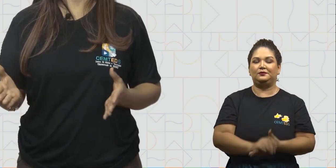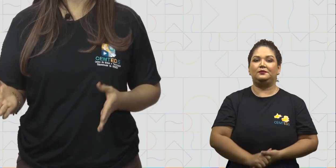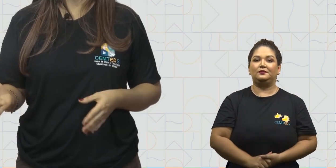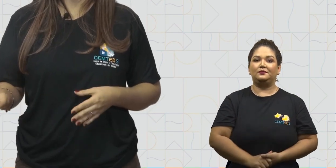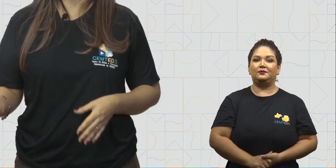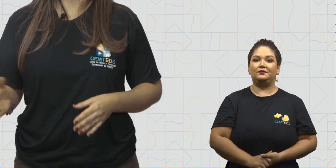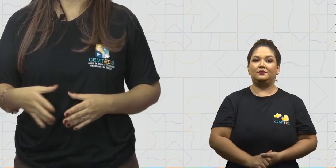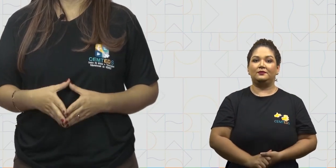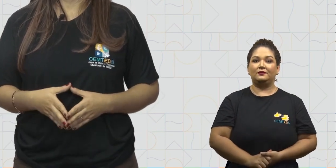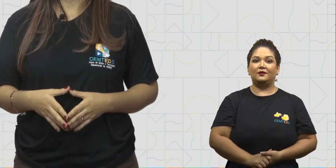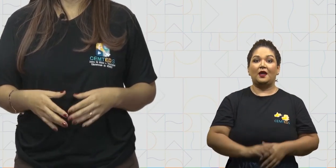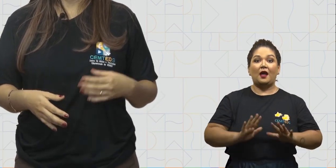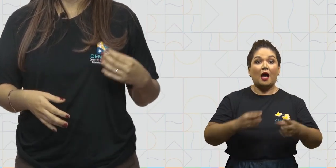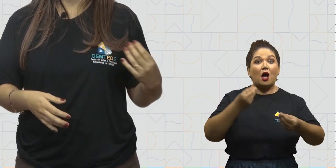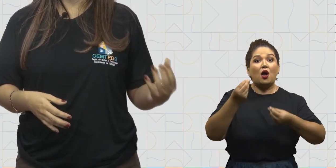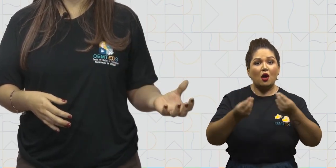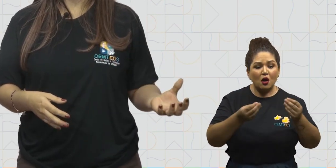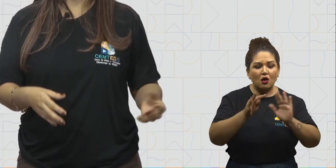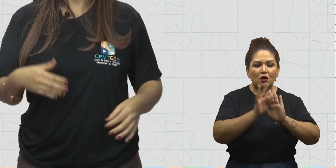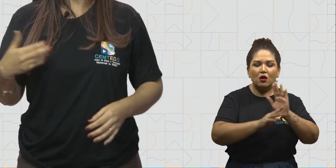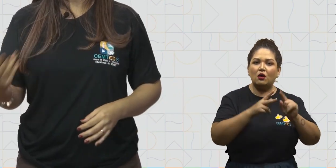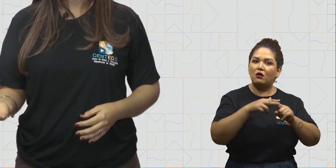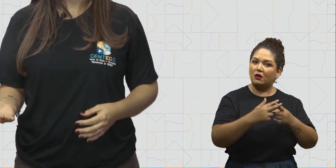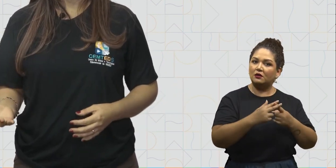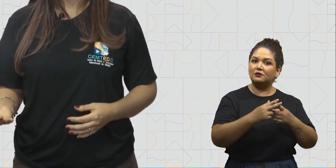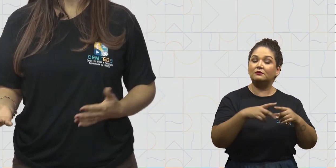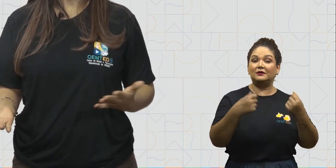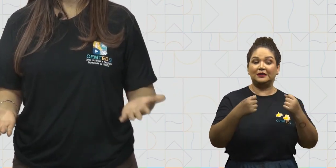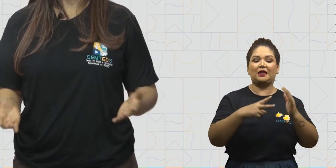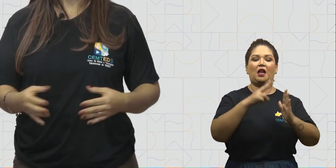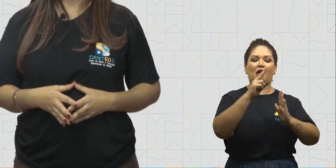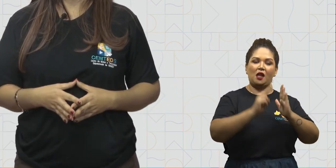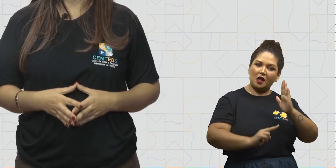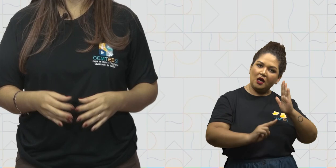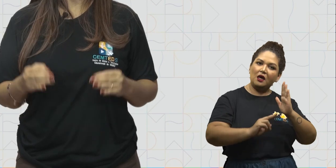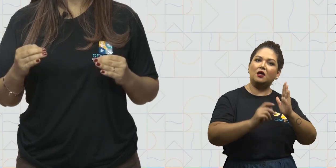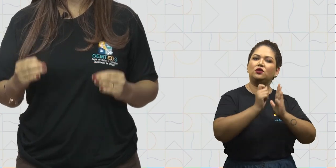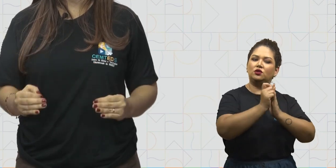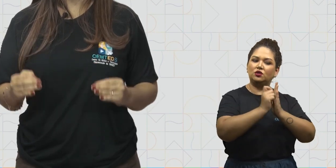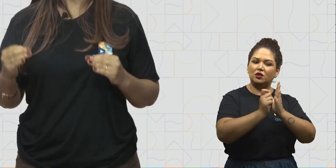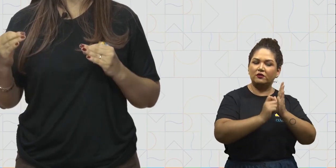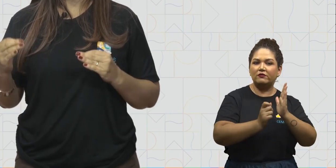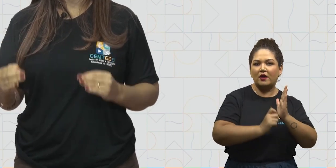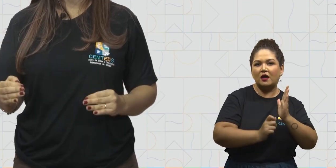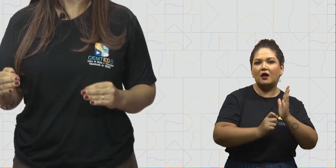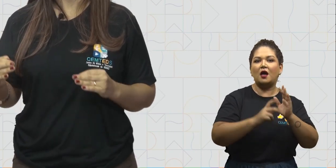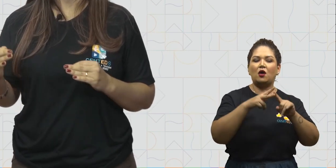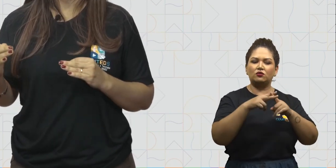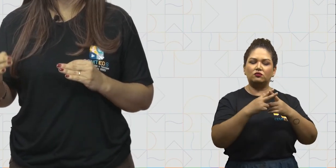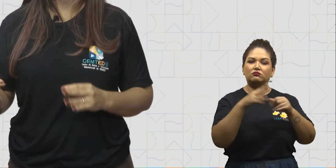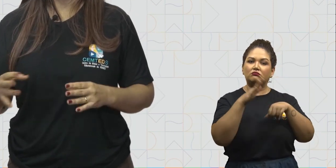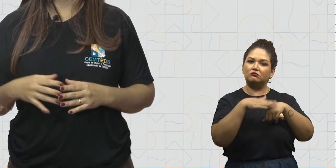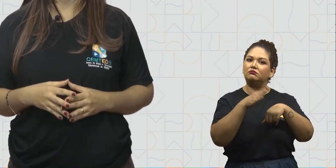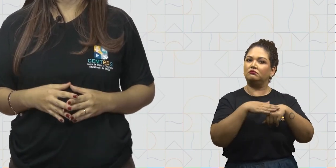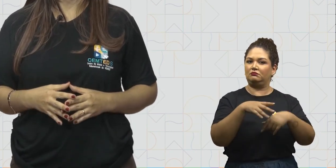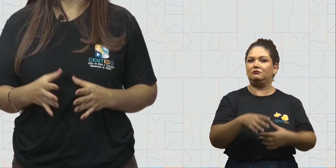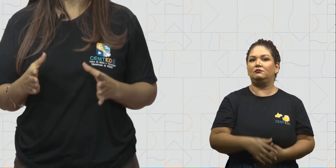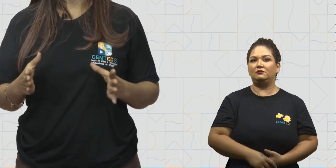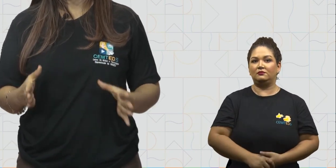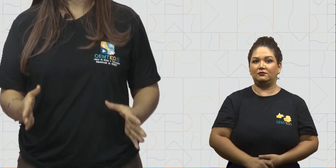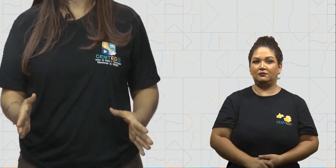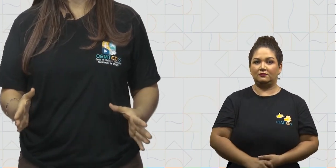como fazer revisão? Lendo, escrevendo e corrigindo, sendo o seu próprio